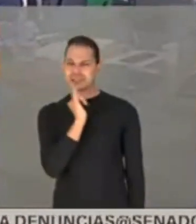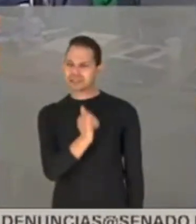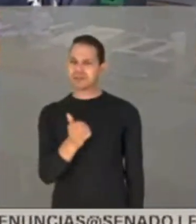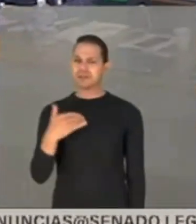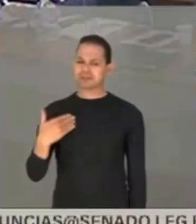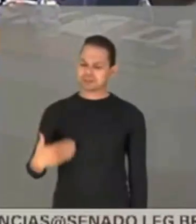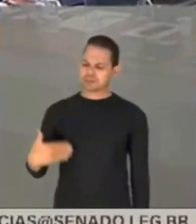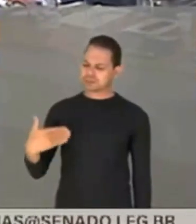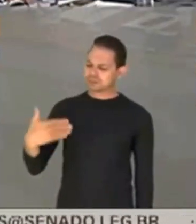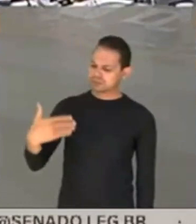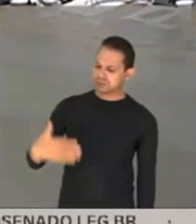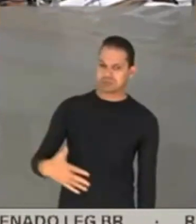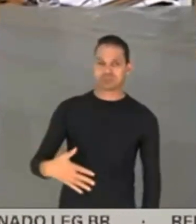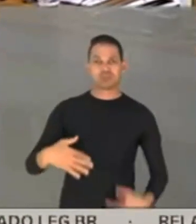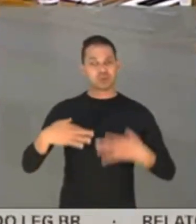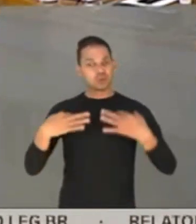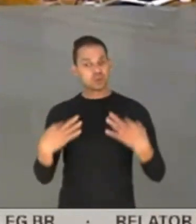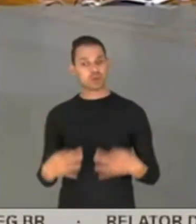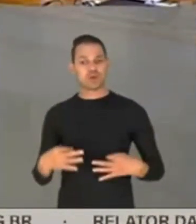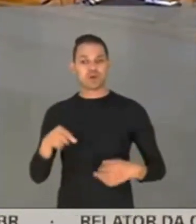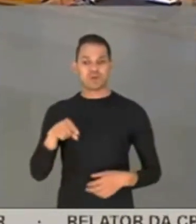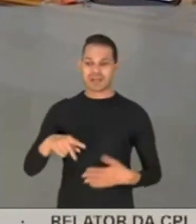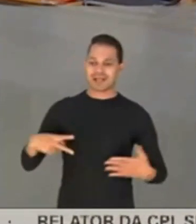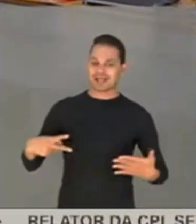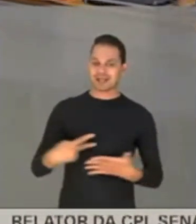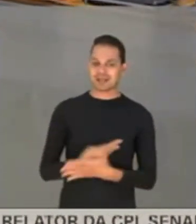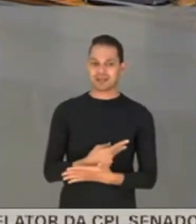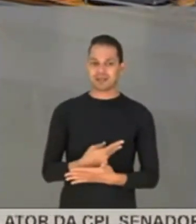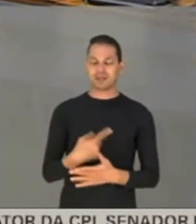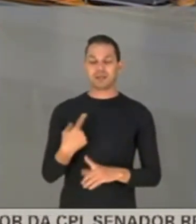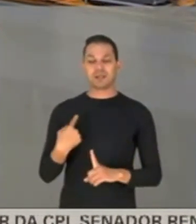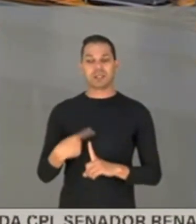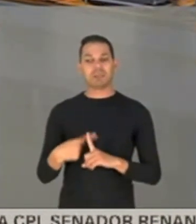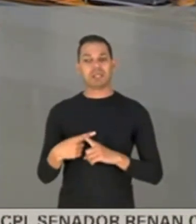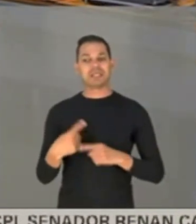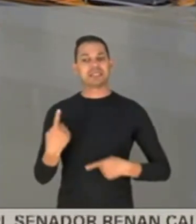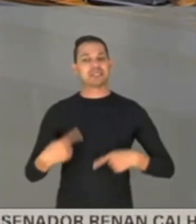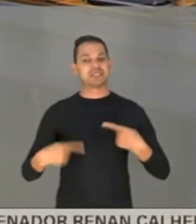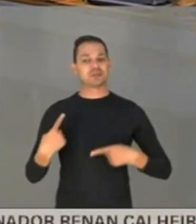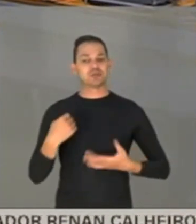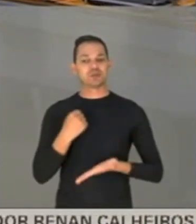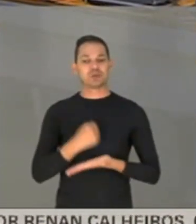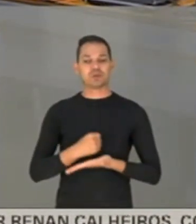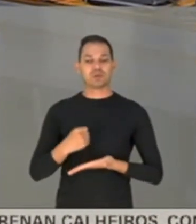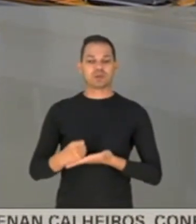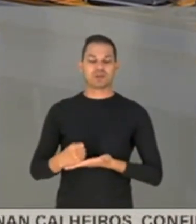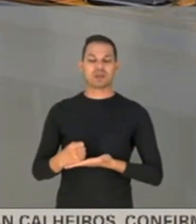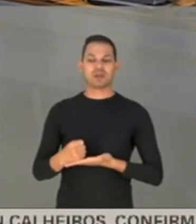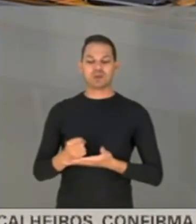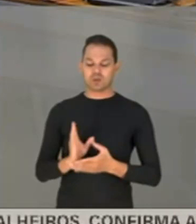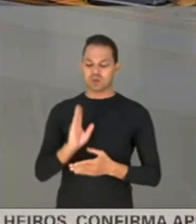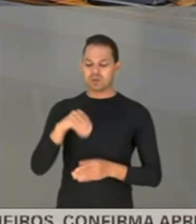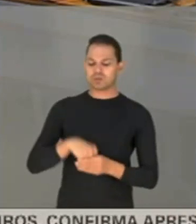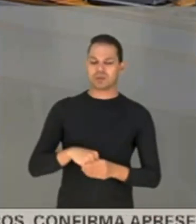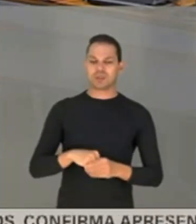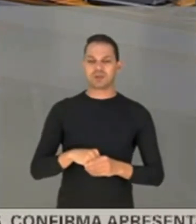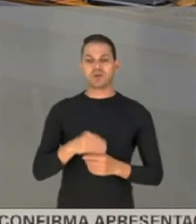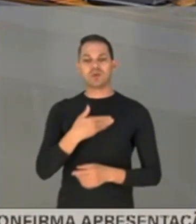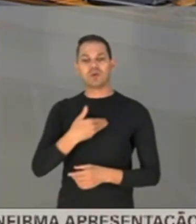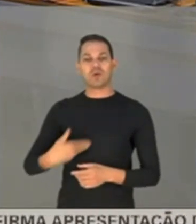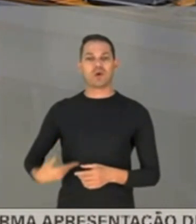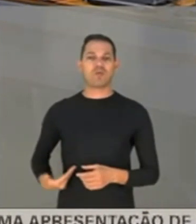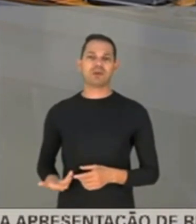sendo confirmadíssima aqui, porque discute contratos que abarcam